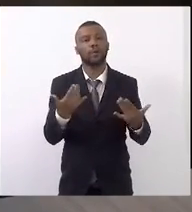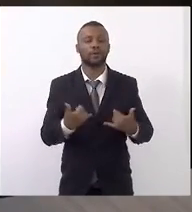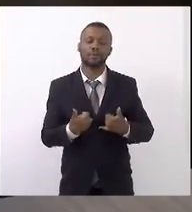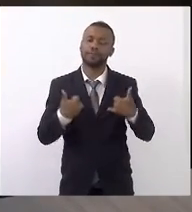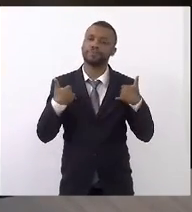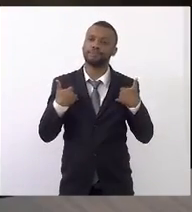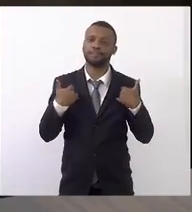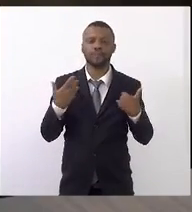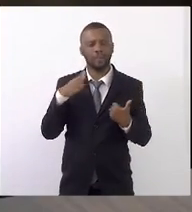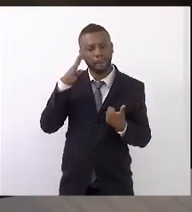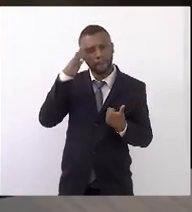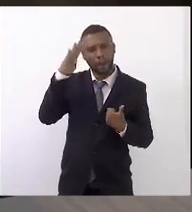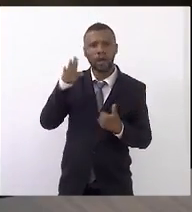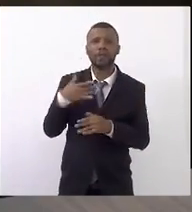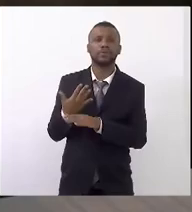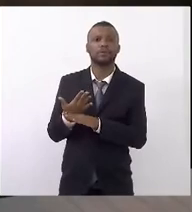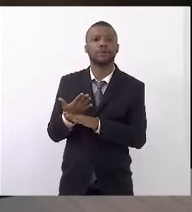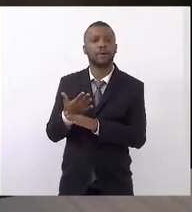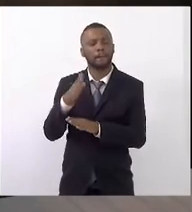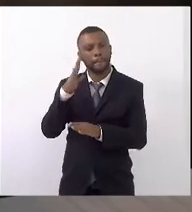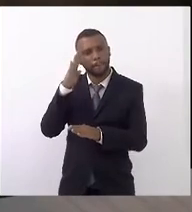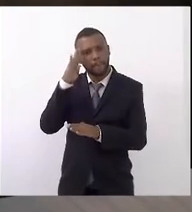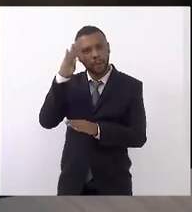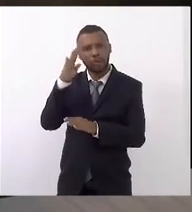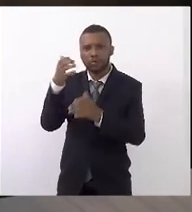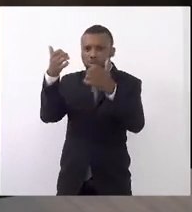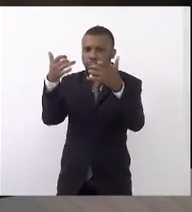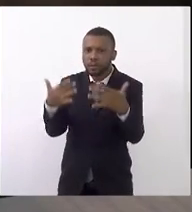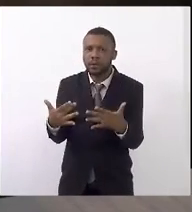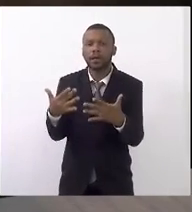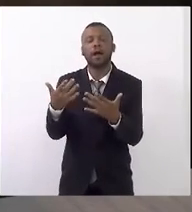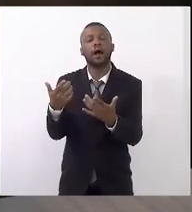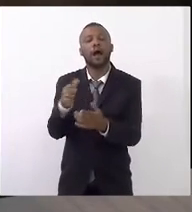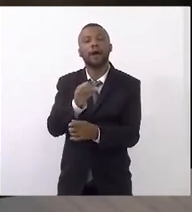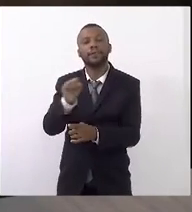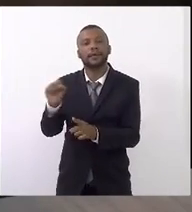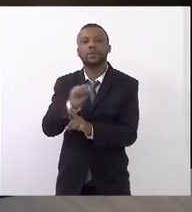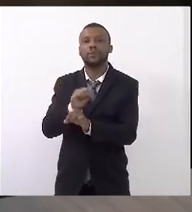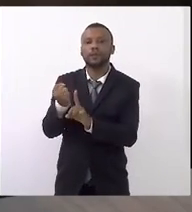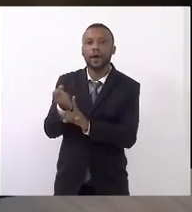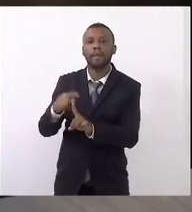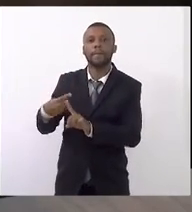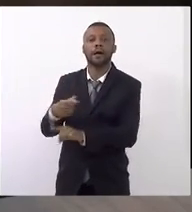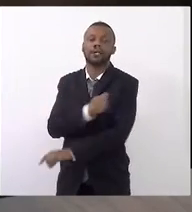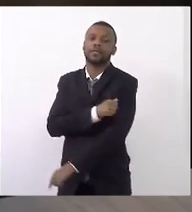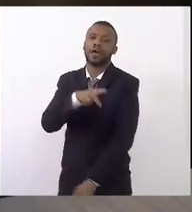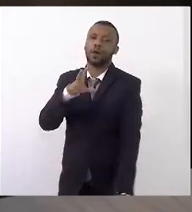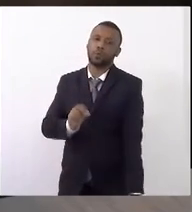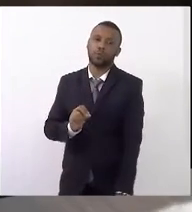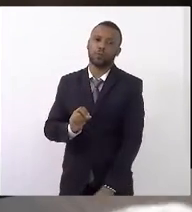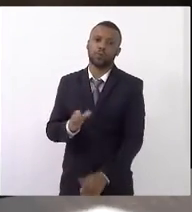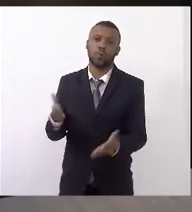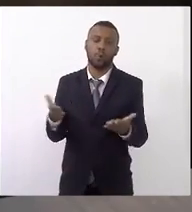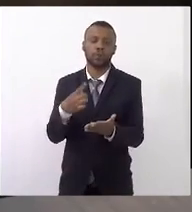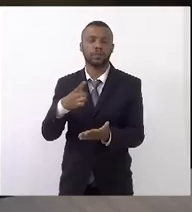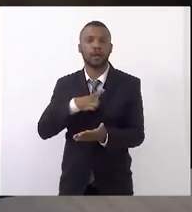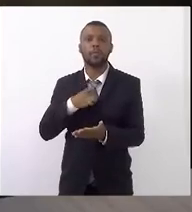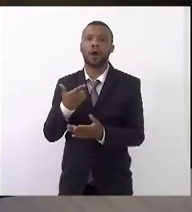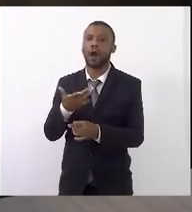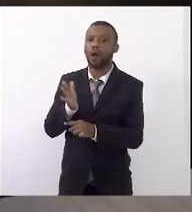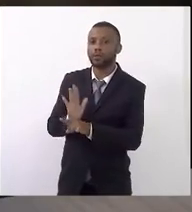das universidades pioneiras no que tange assistência social e assistência estudantil. Hoje a gente tem auxílio